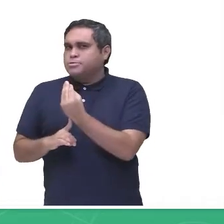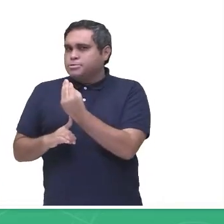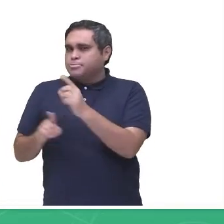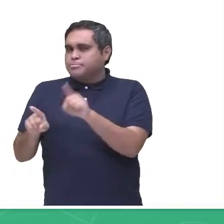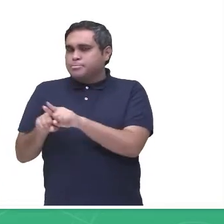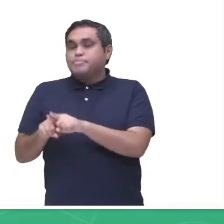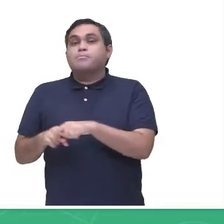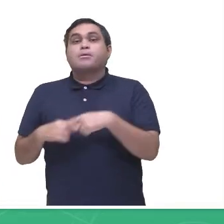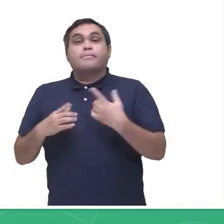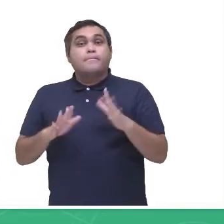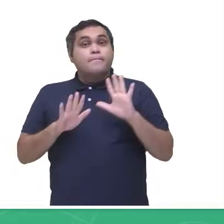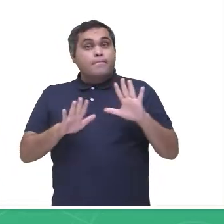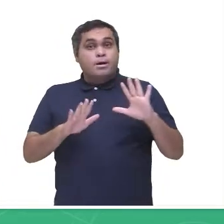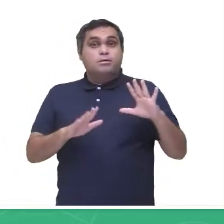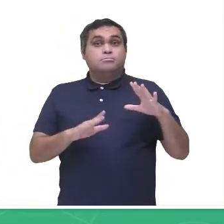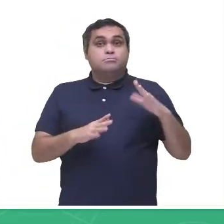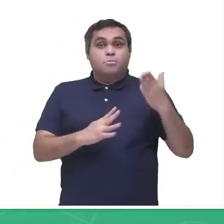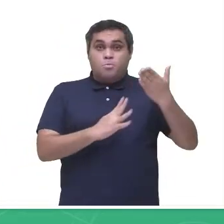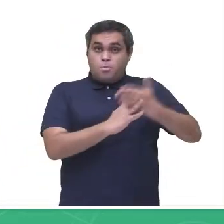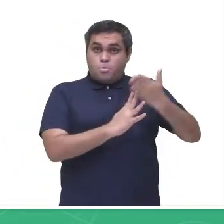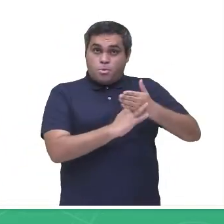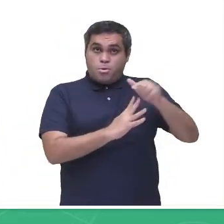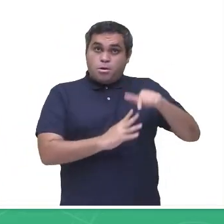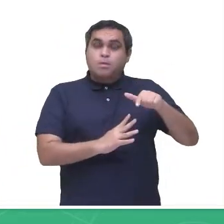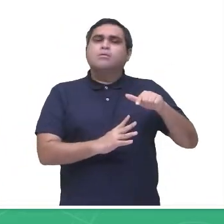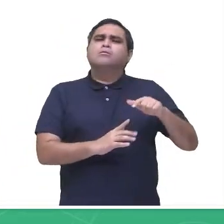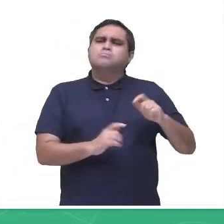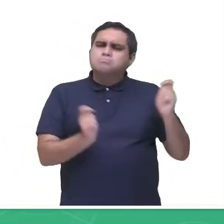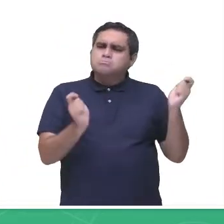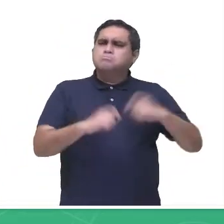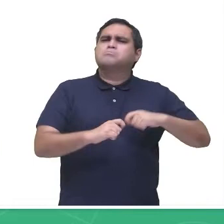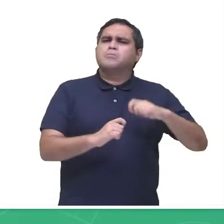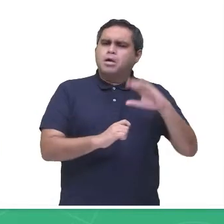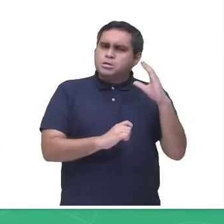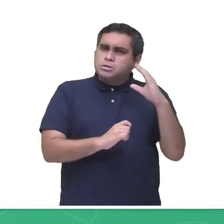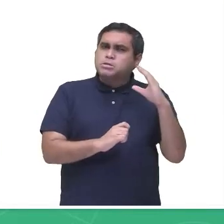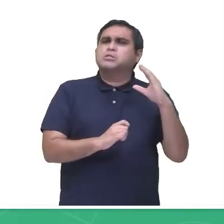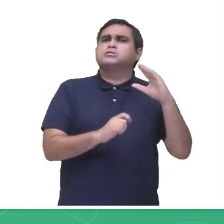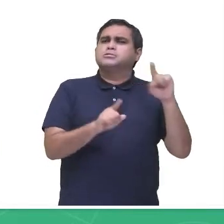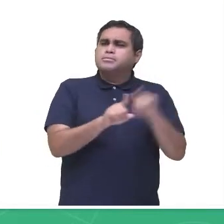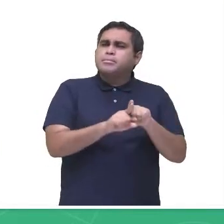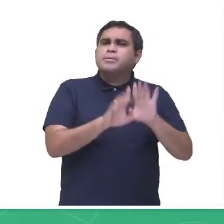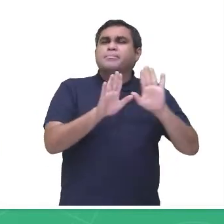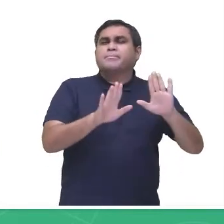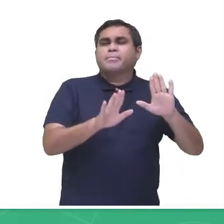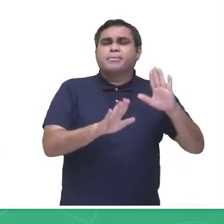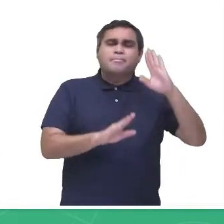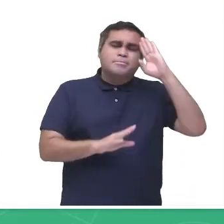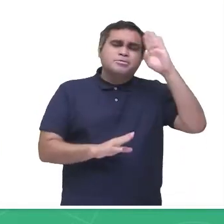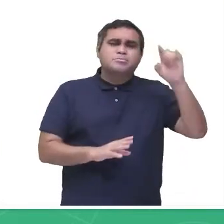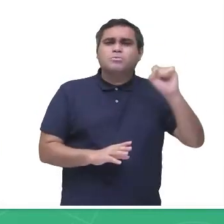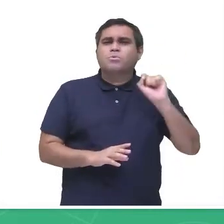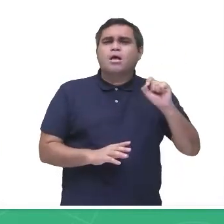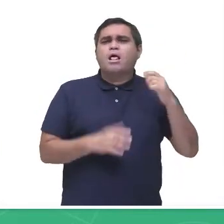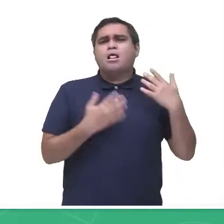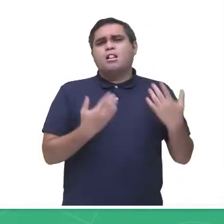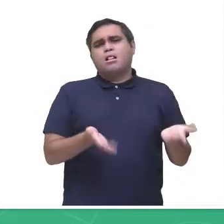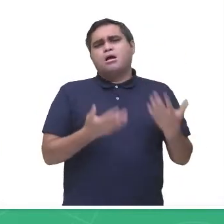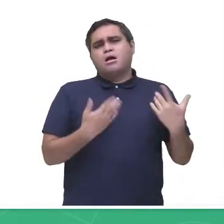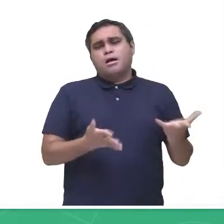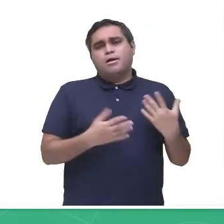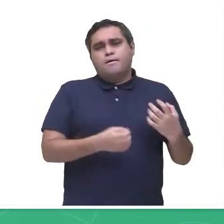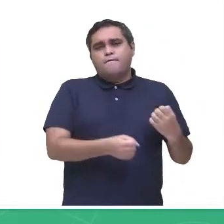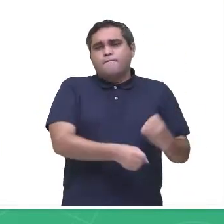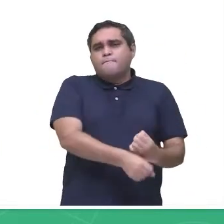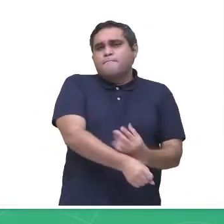nós podemos fazer tudo isso, mas com mais leveza, transmitir mais emoção, A decoração vai estar